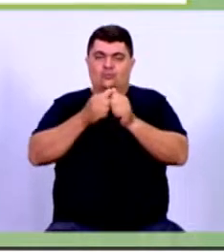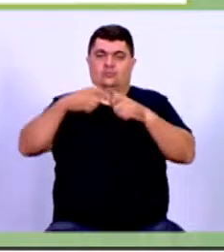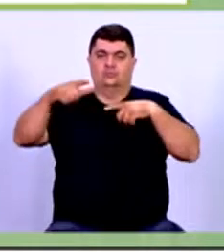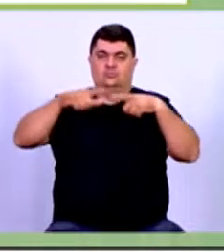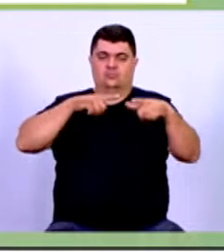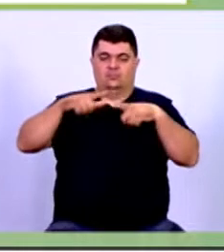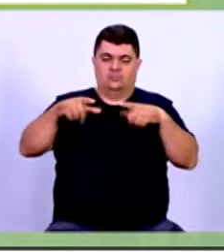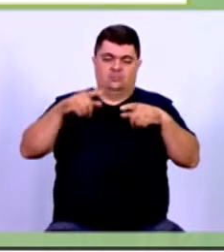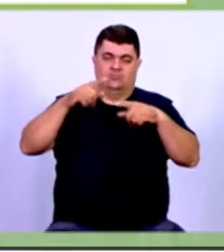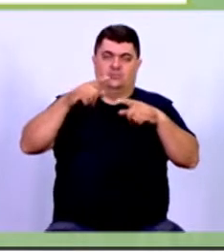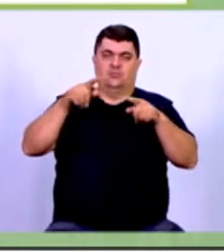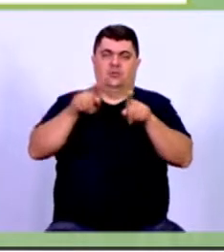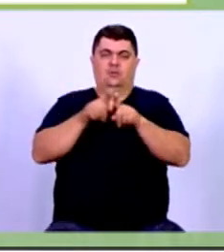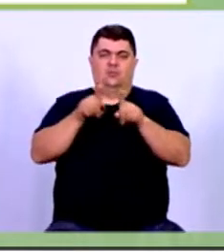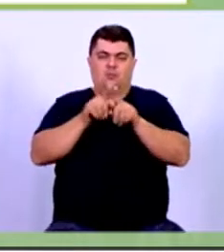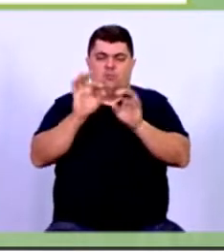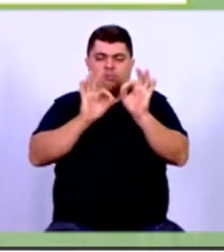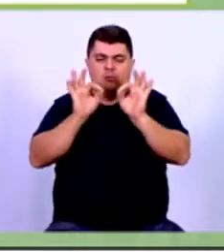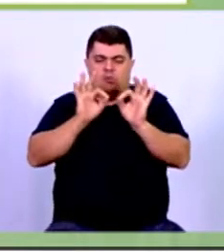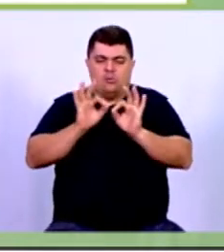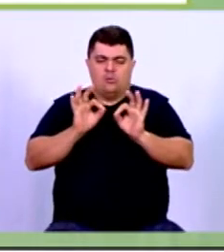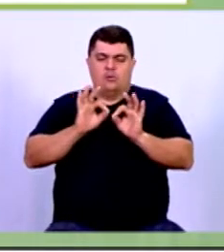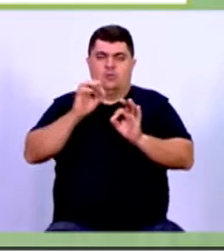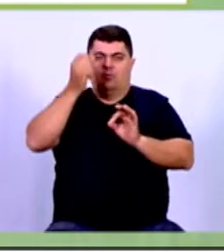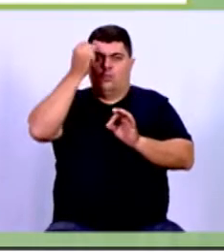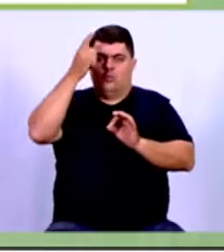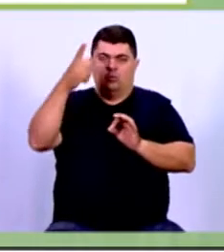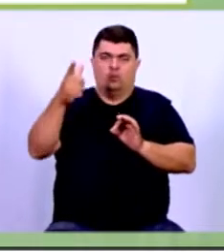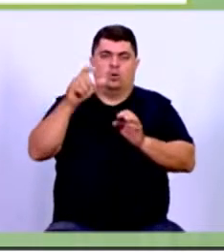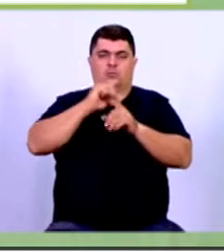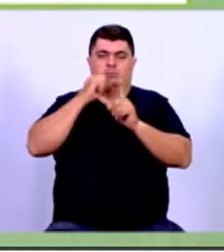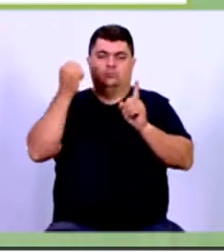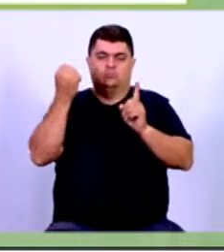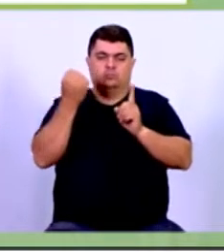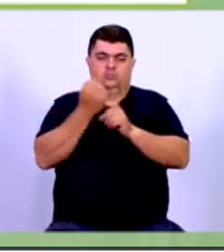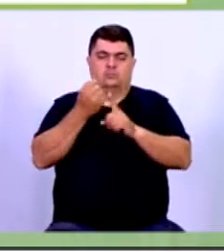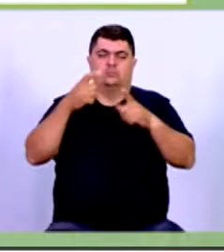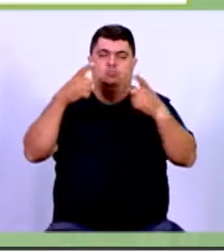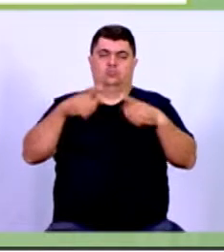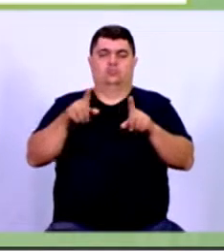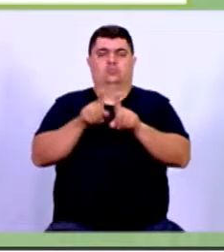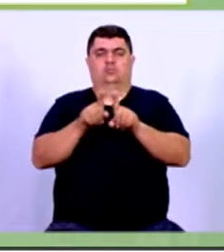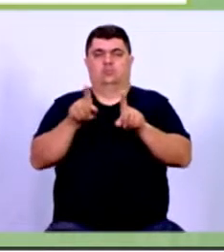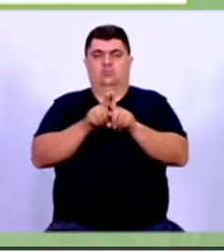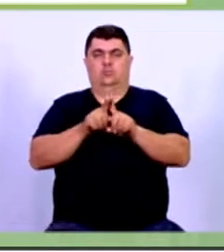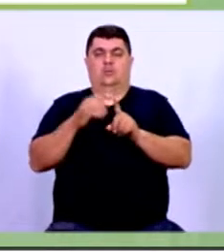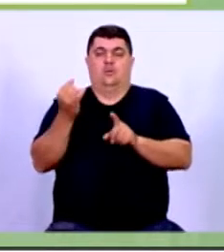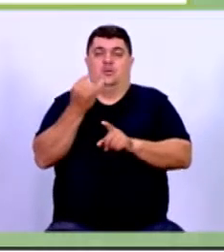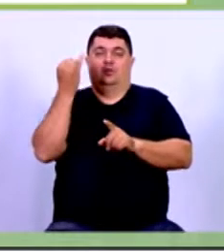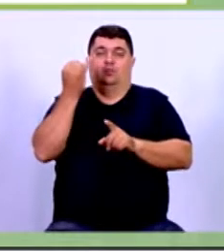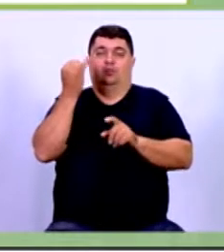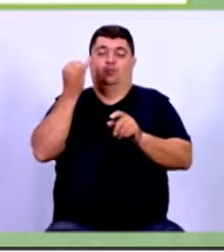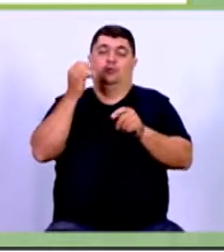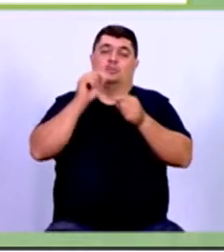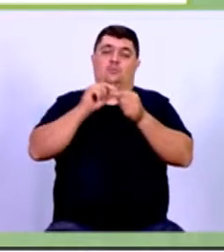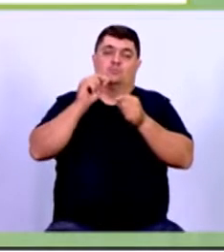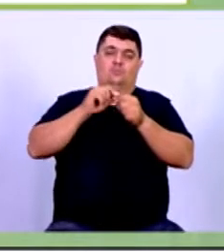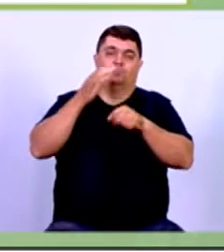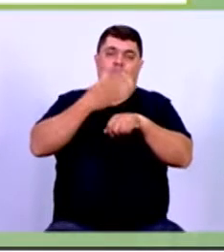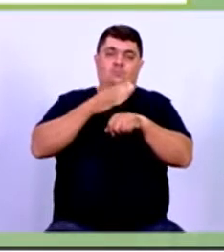os arranjos produtivos, culturais e sociais locais, e é importante instrumento